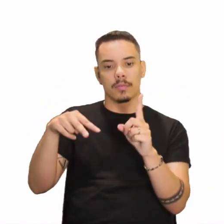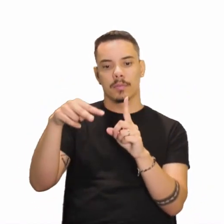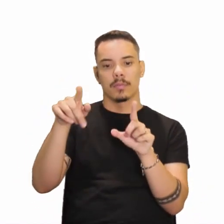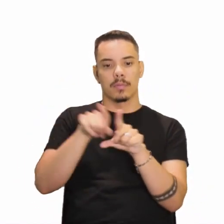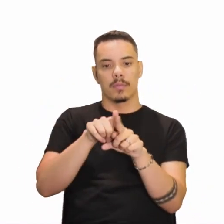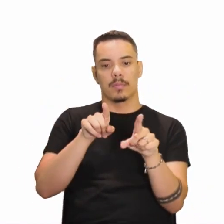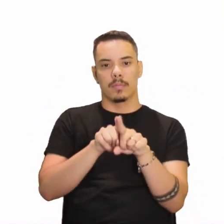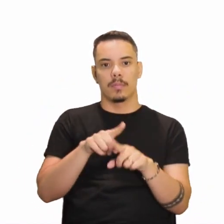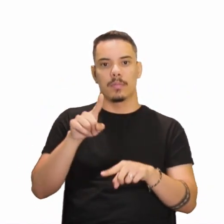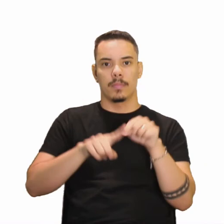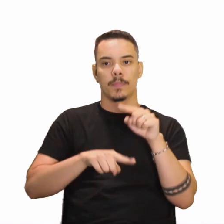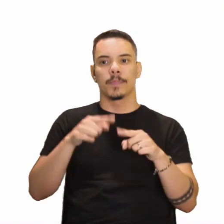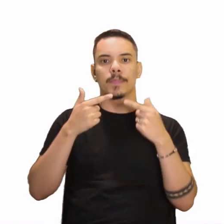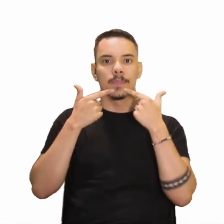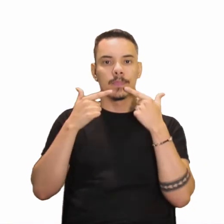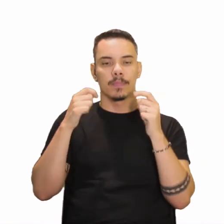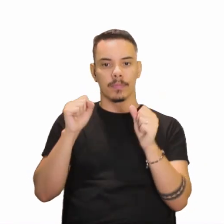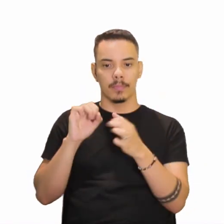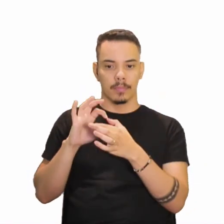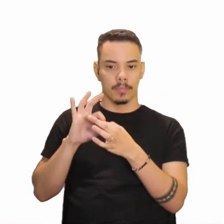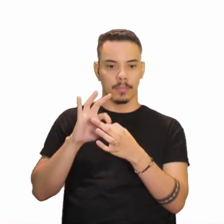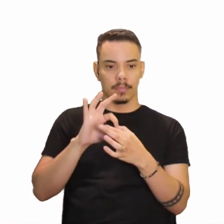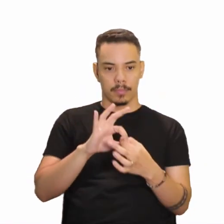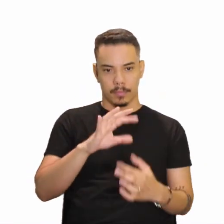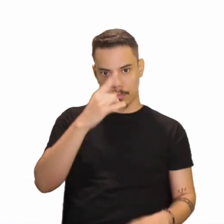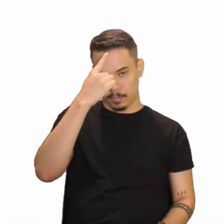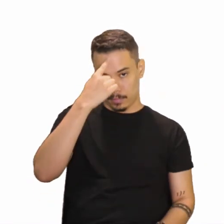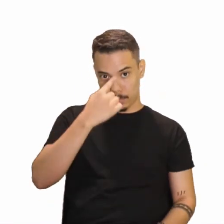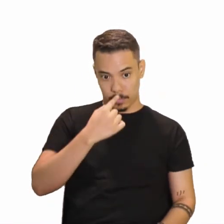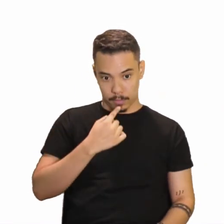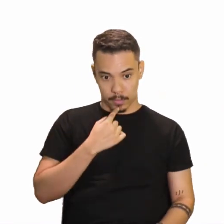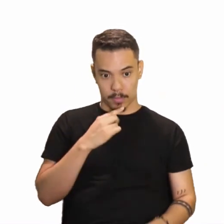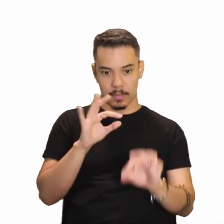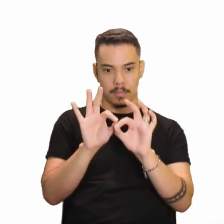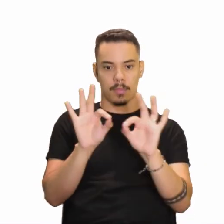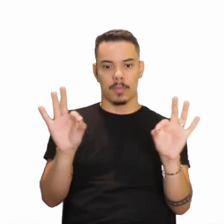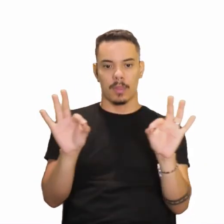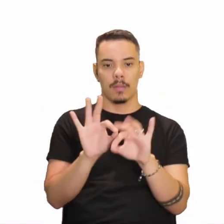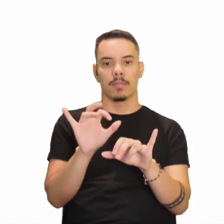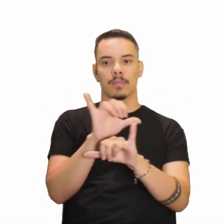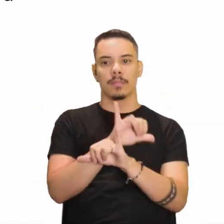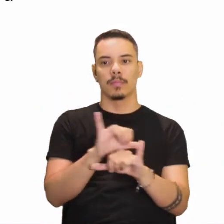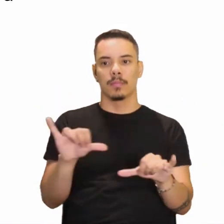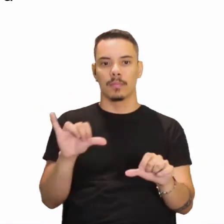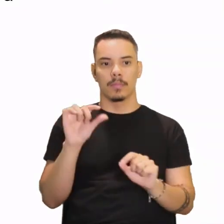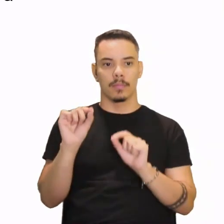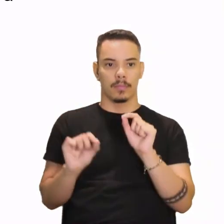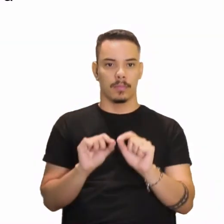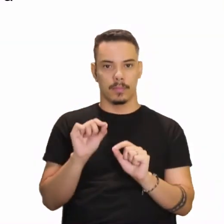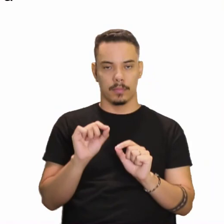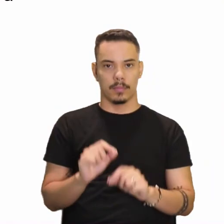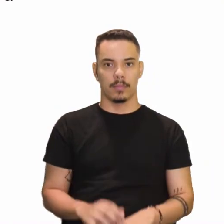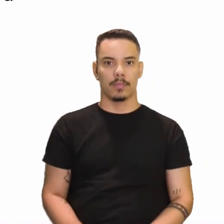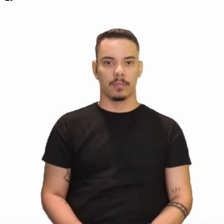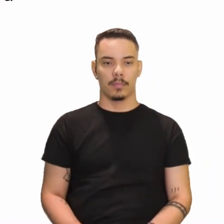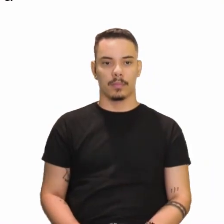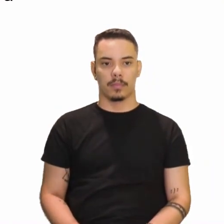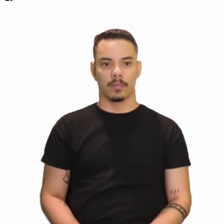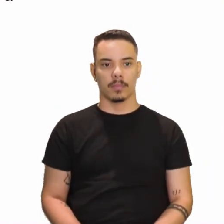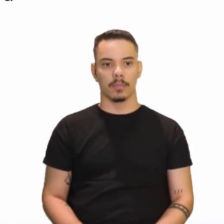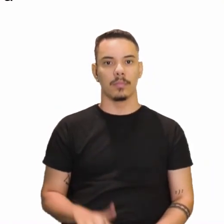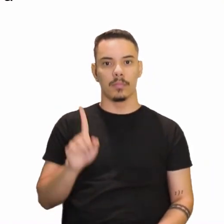linguísticos num contexto da ilustração a frase proferida recorre a letra A